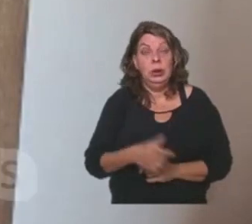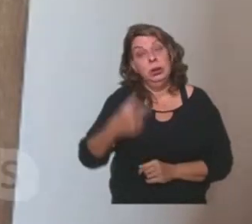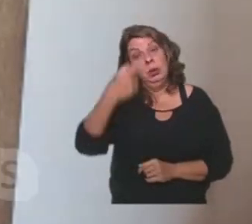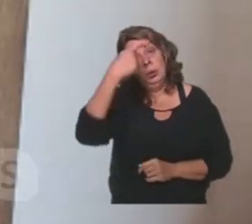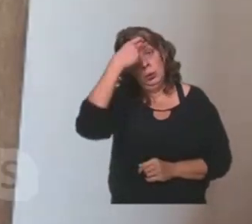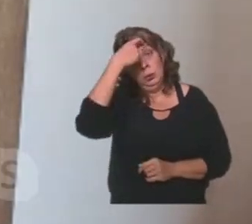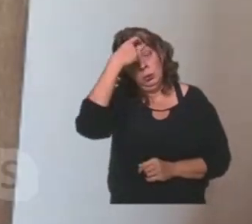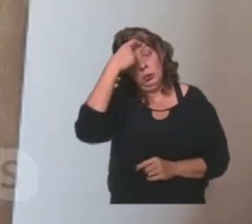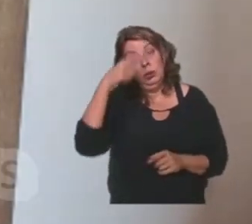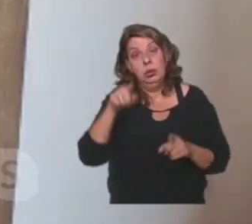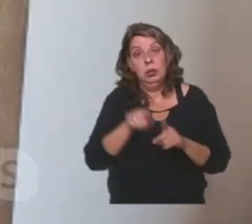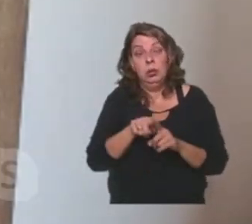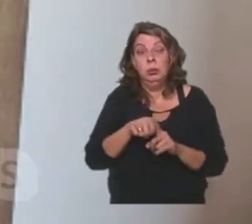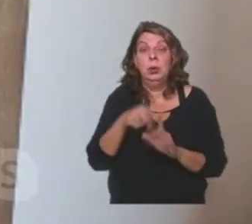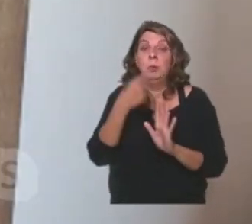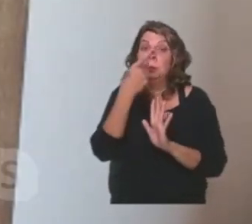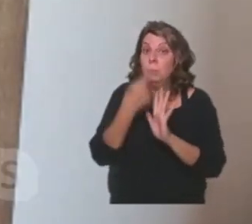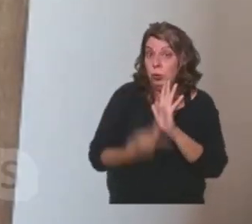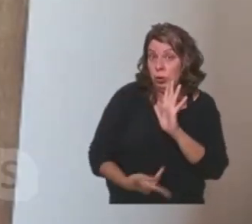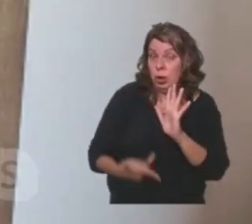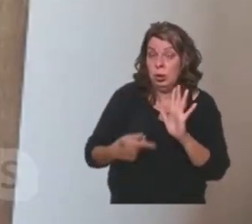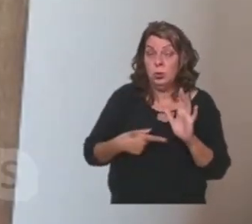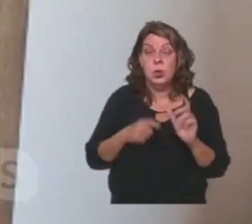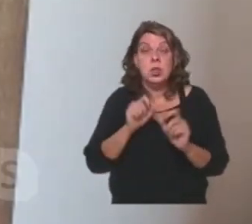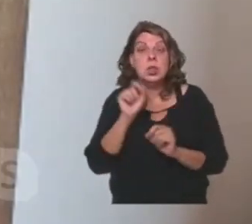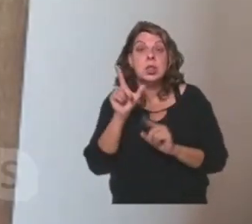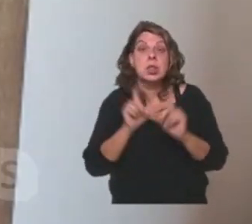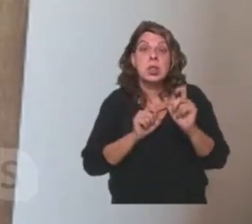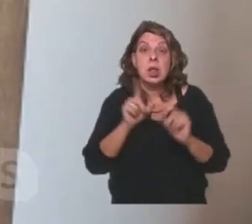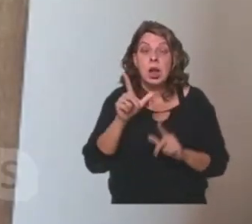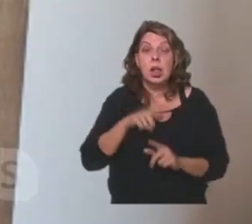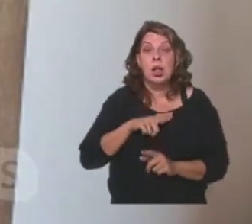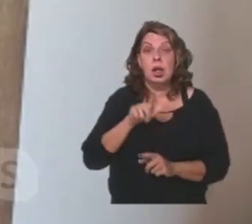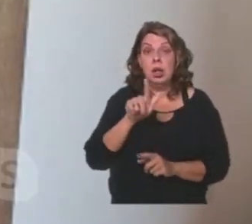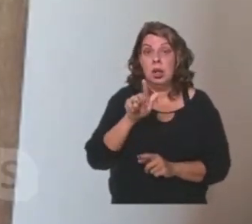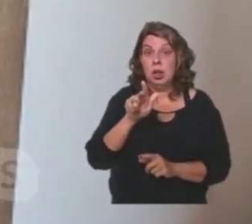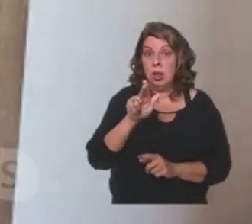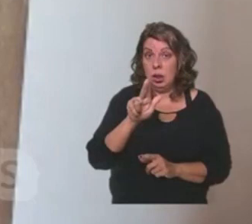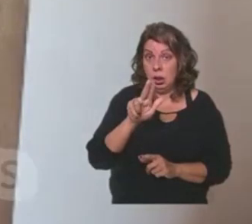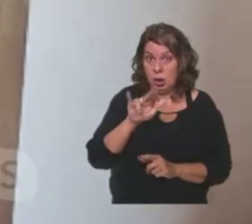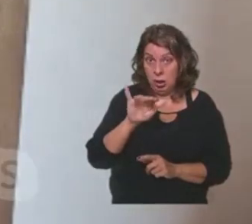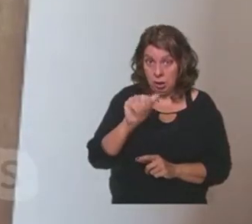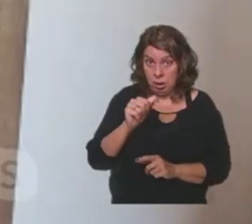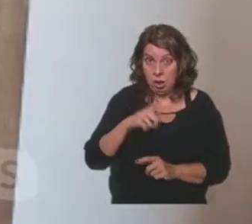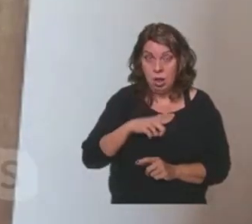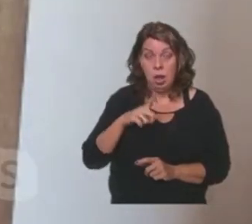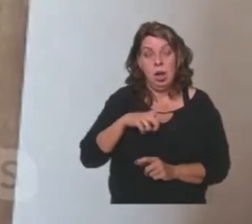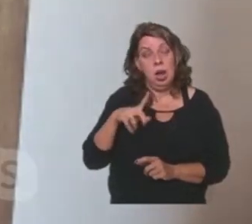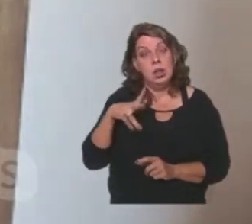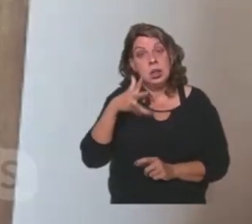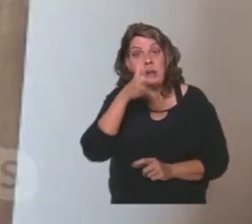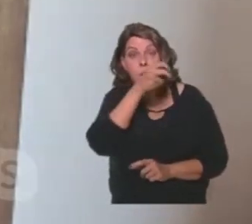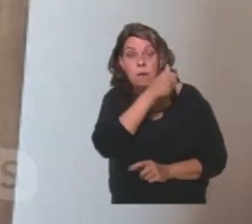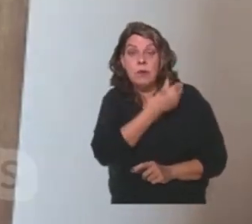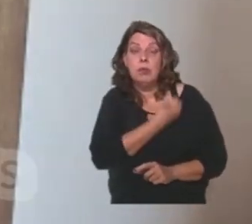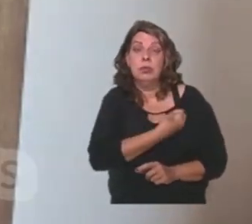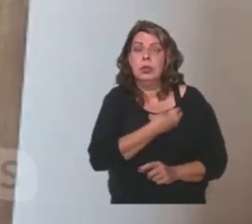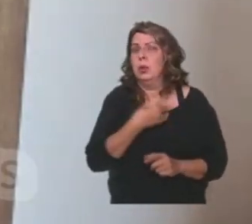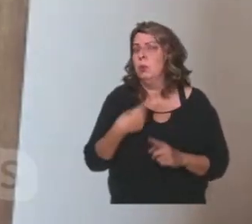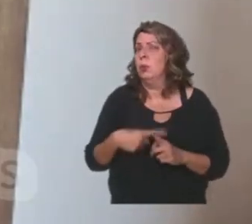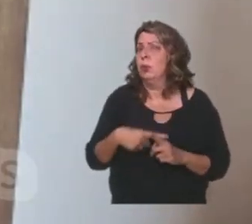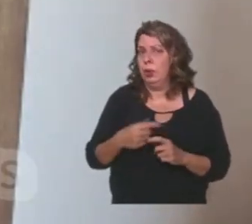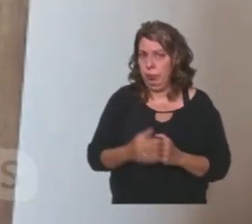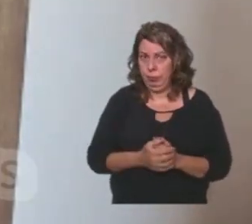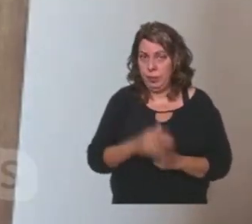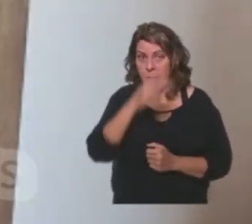projeto Estrela Guia, que é um projeto de diagnóstico precoce. Esse projeto, ele vem salvando vidas, porque as